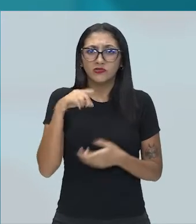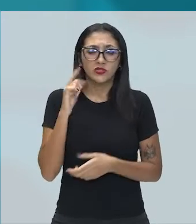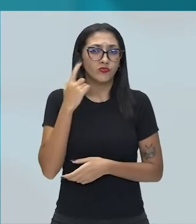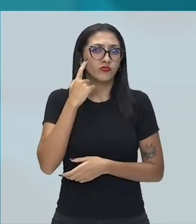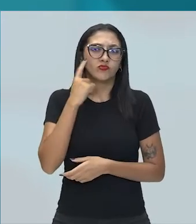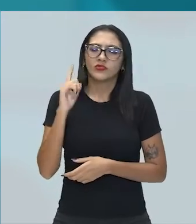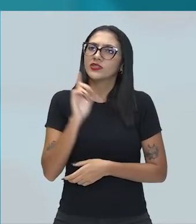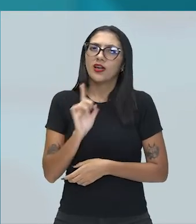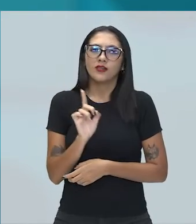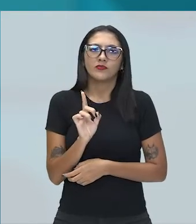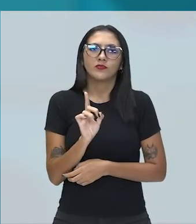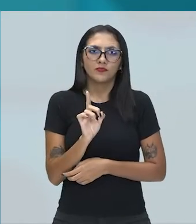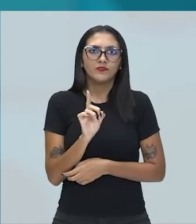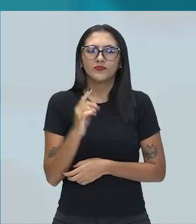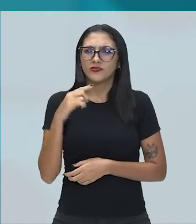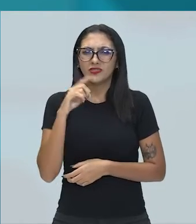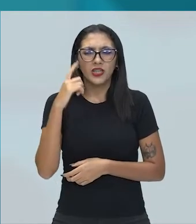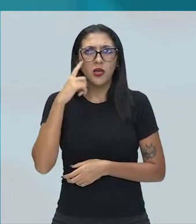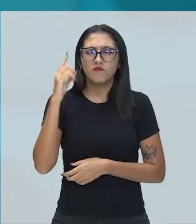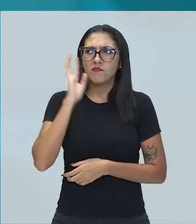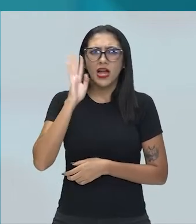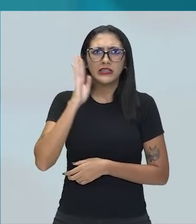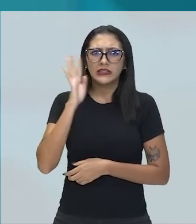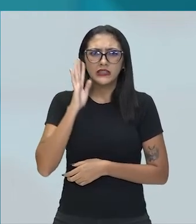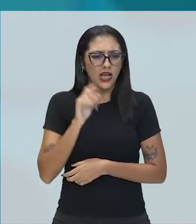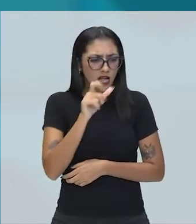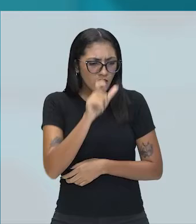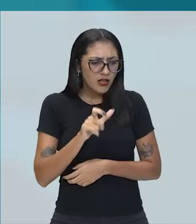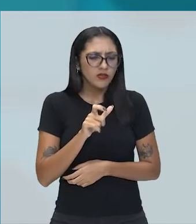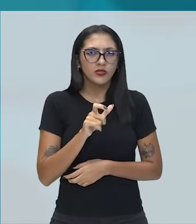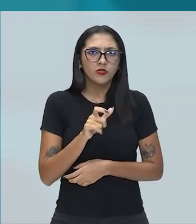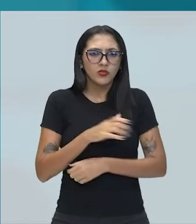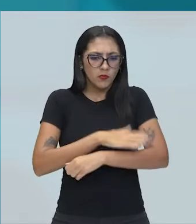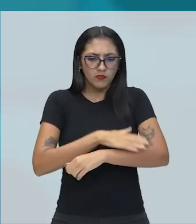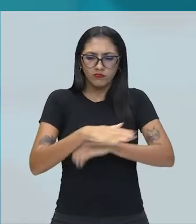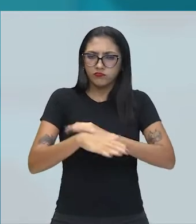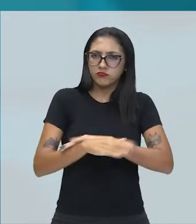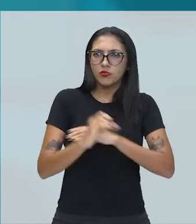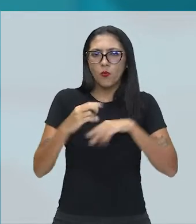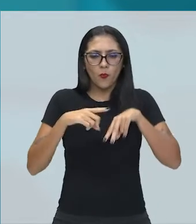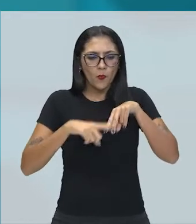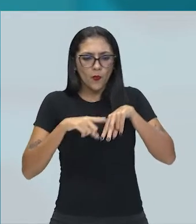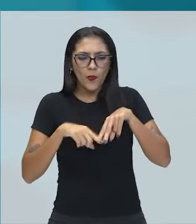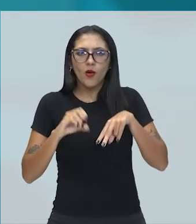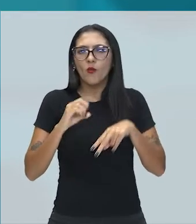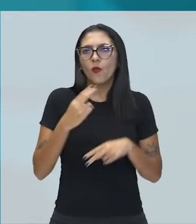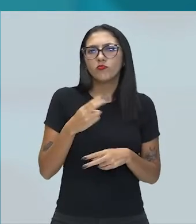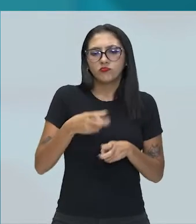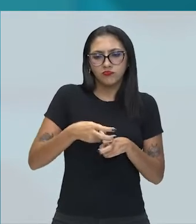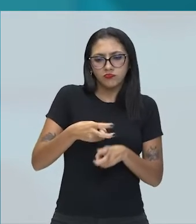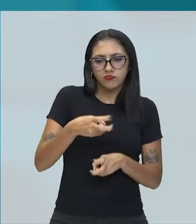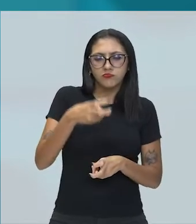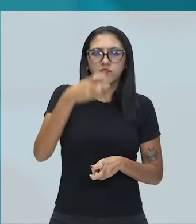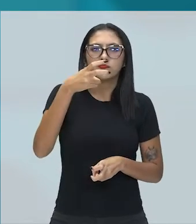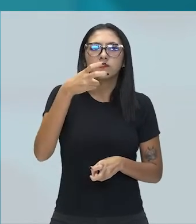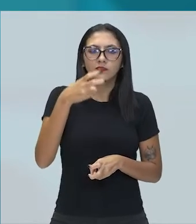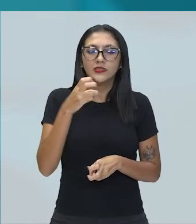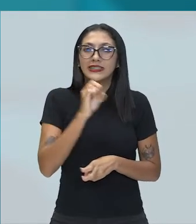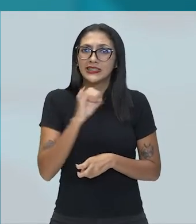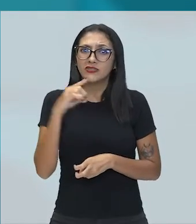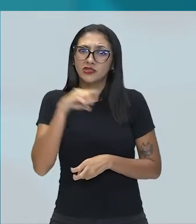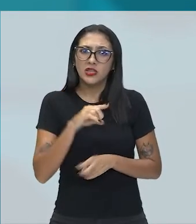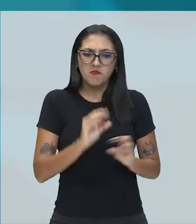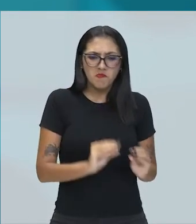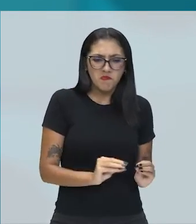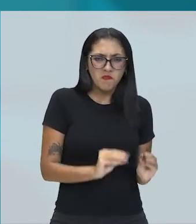vai imaginar que tem algo de errado ali naquele membro daquela pessoa. Então, se você for remover essa vítima do